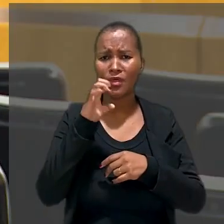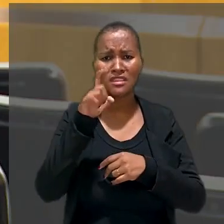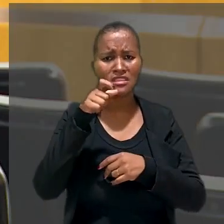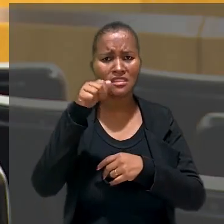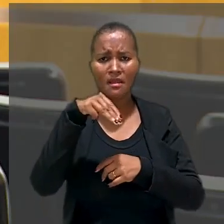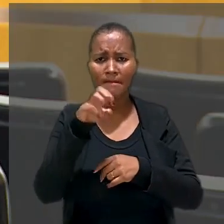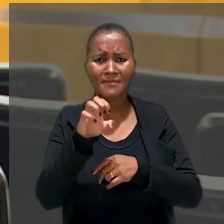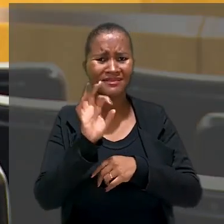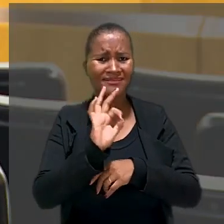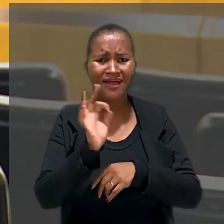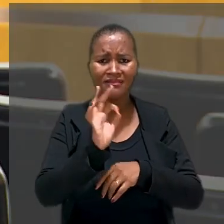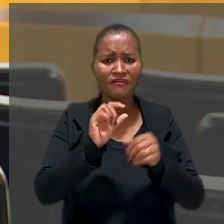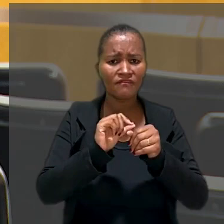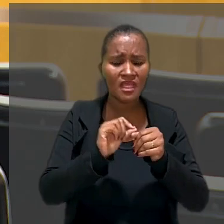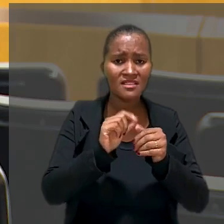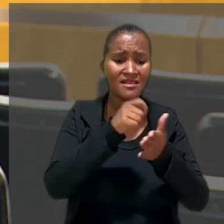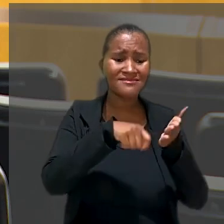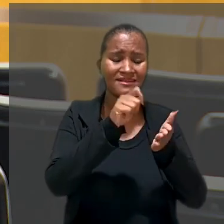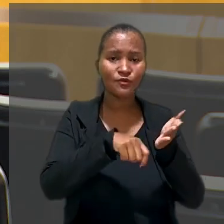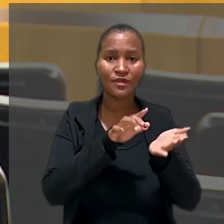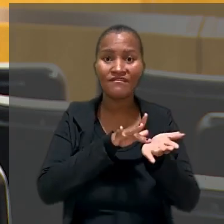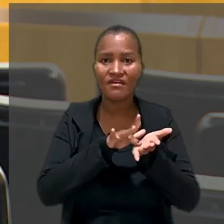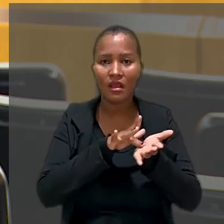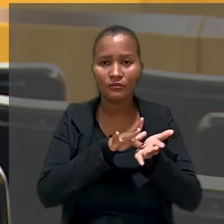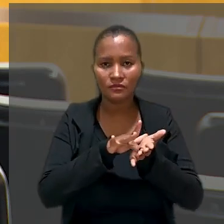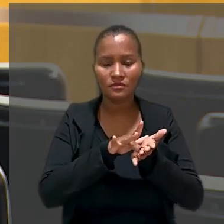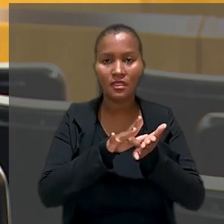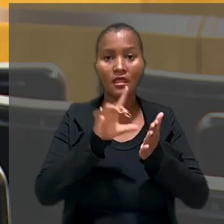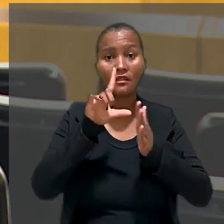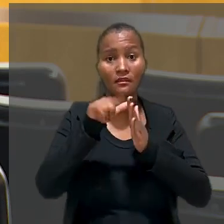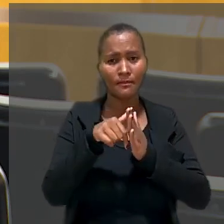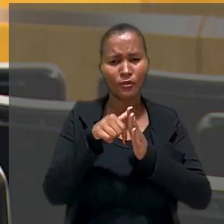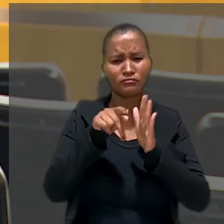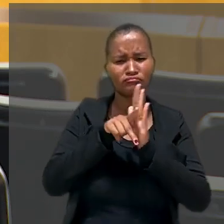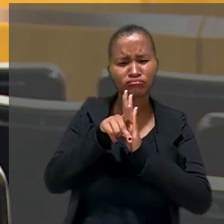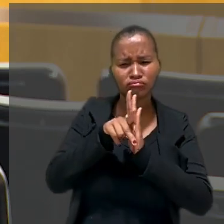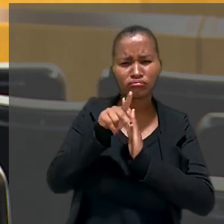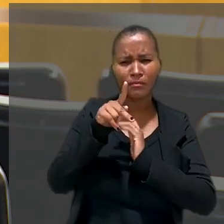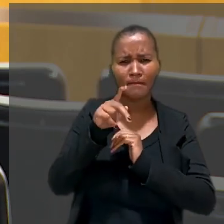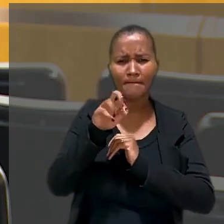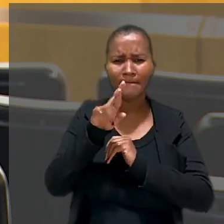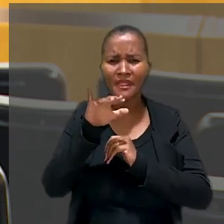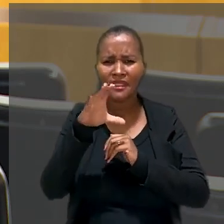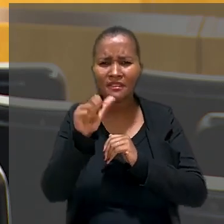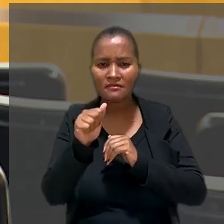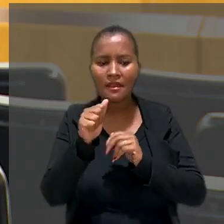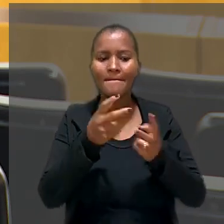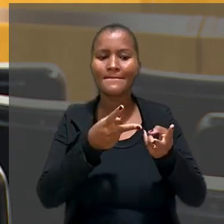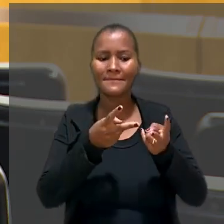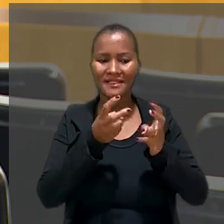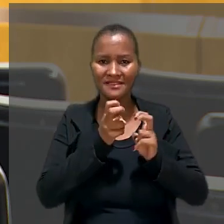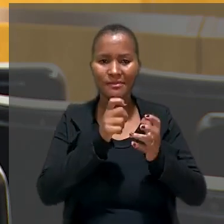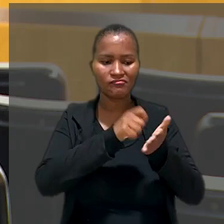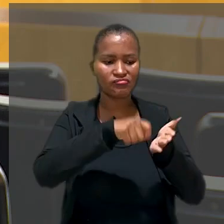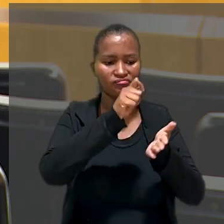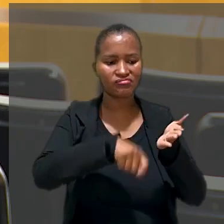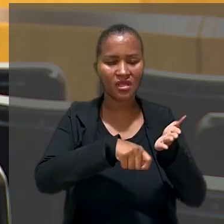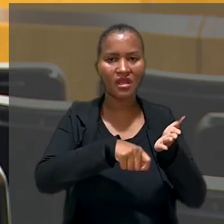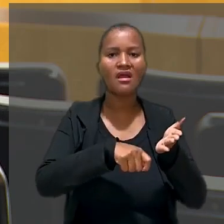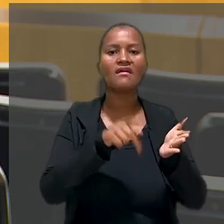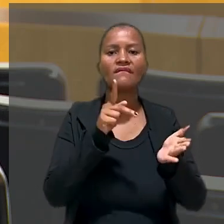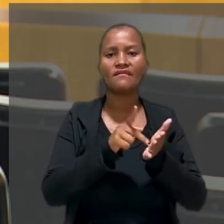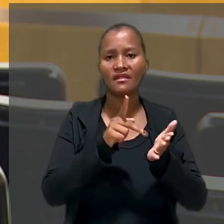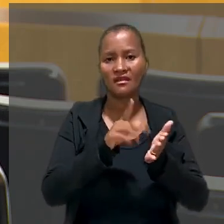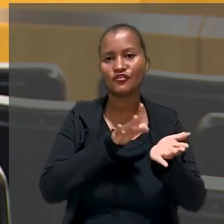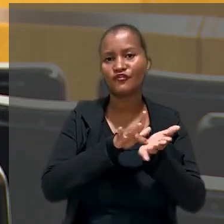feito o exame e que a assinatura havia sido falsificada. Depois de perícia requerida pela empregadora, foi constatado que a